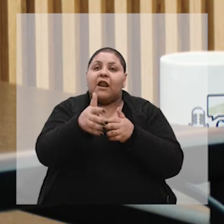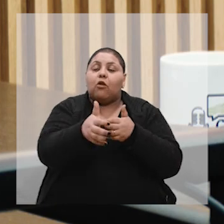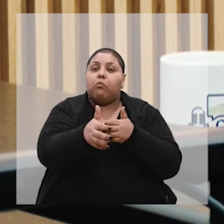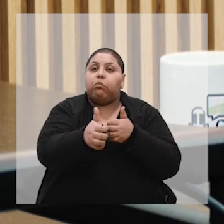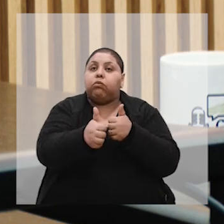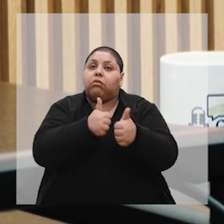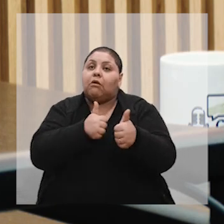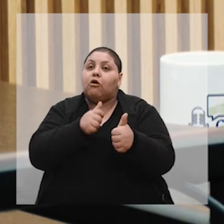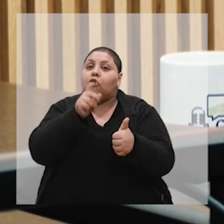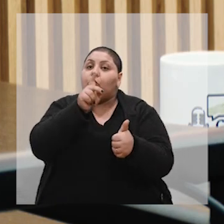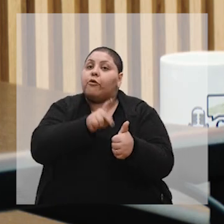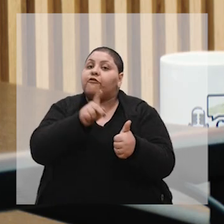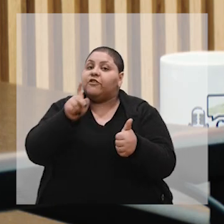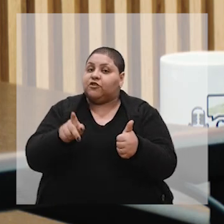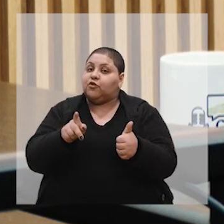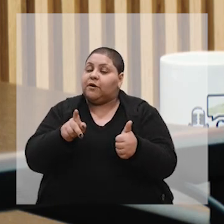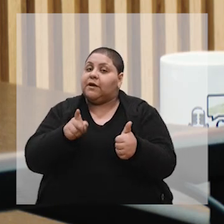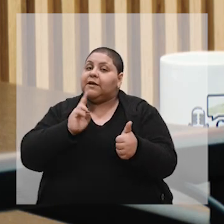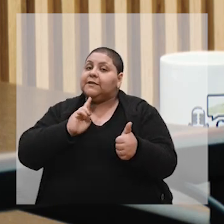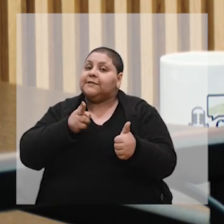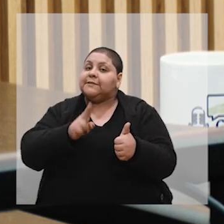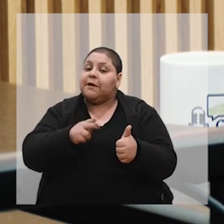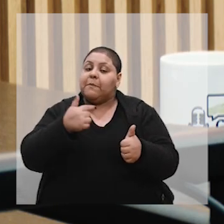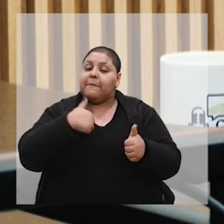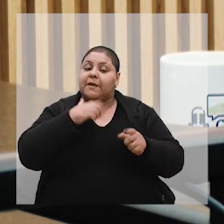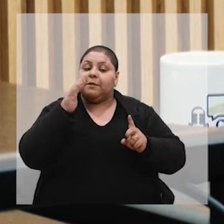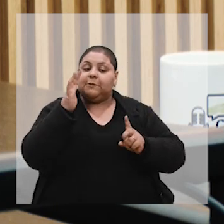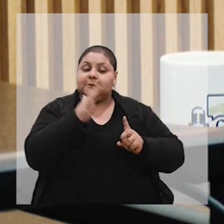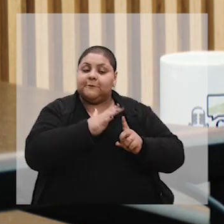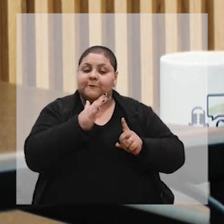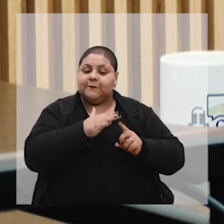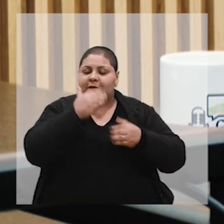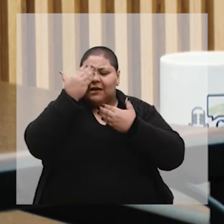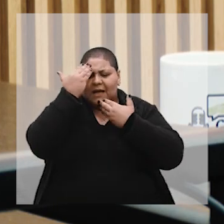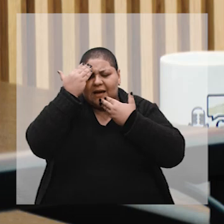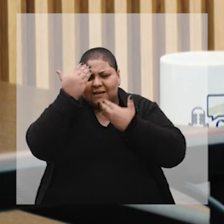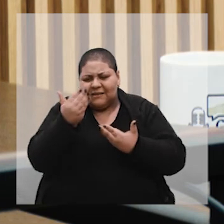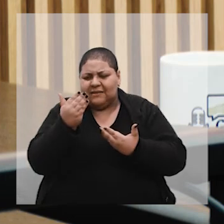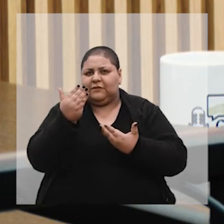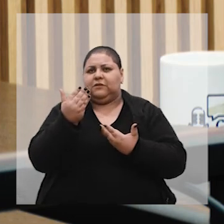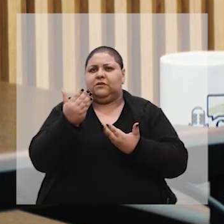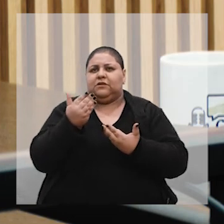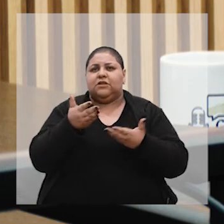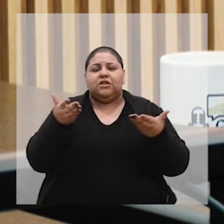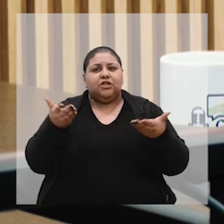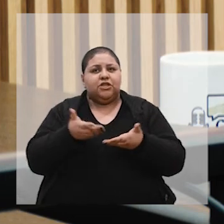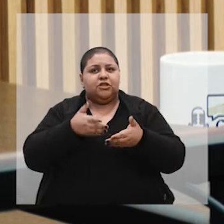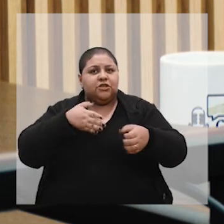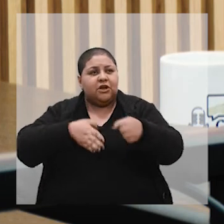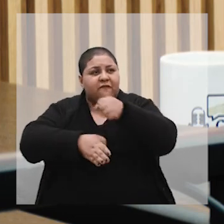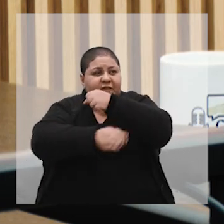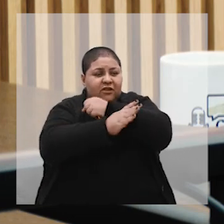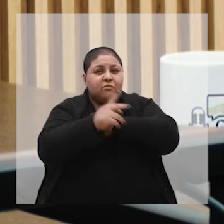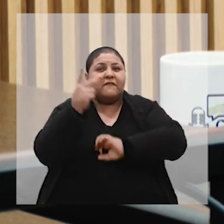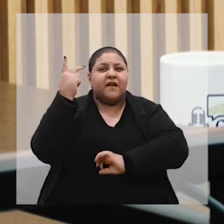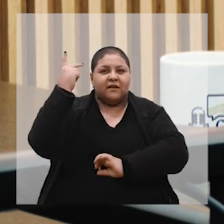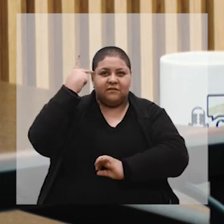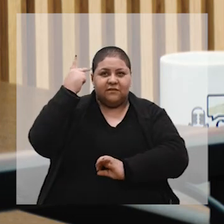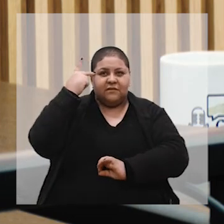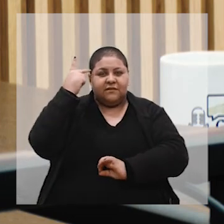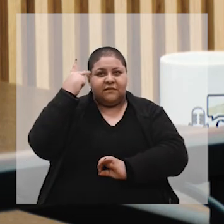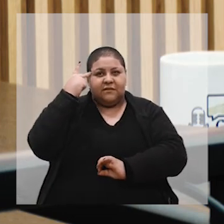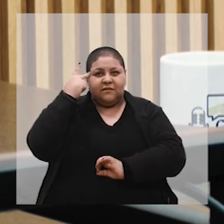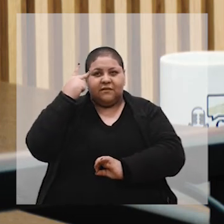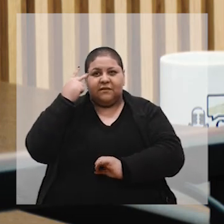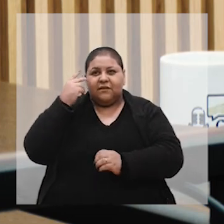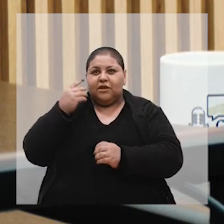atletismo, o professor Ricardo sempre foi a minha inspiração, eu agradeço a ele, porque eu já tinha feito uma viagem para São Paulo, então